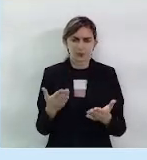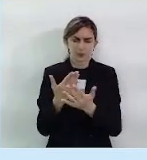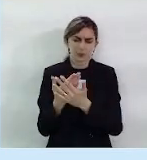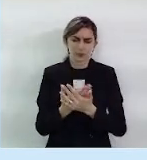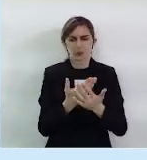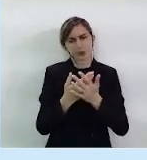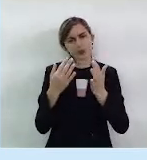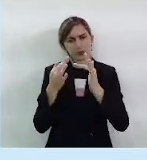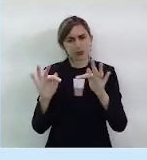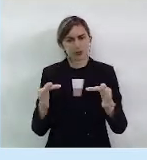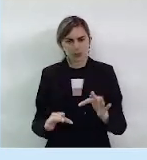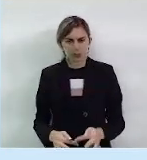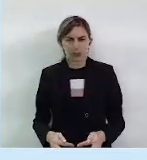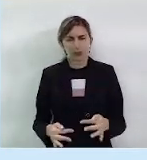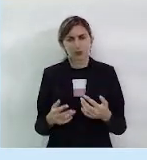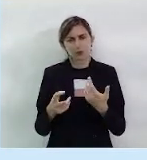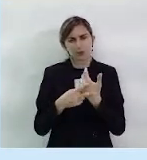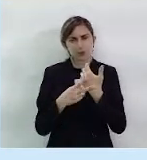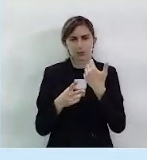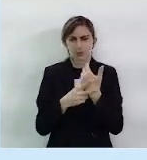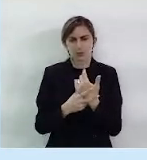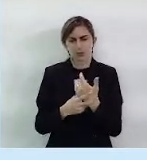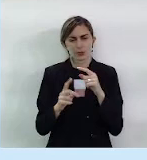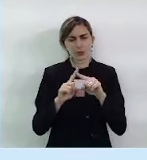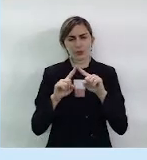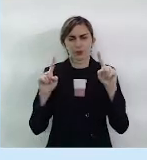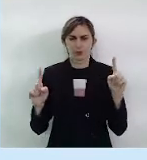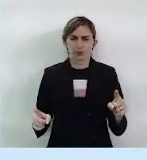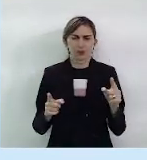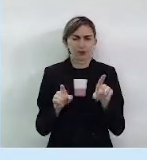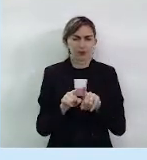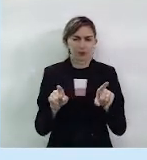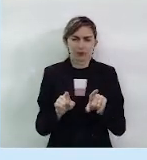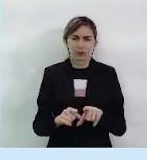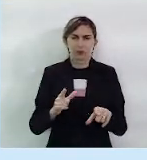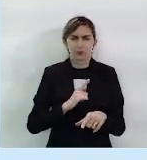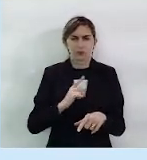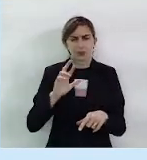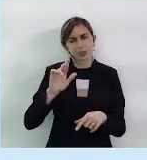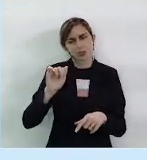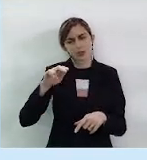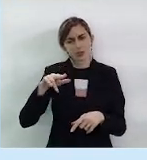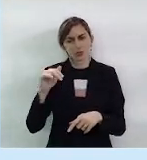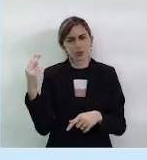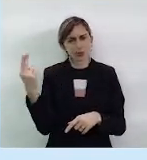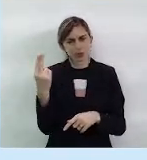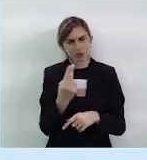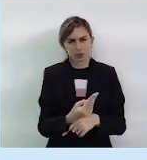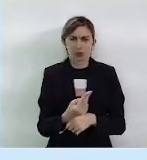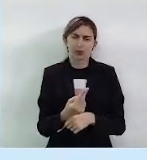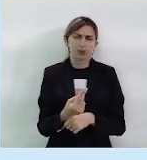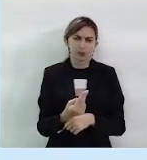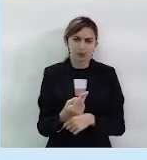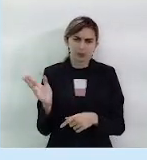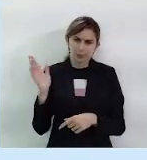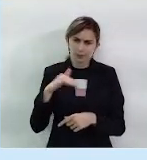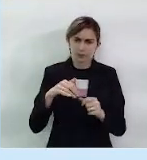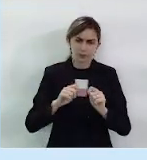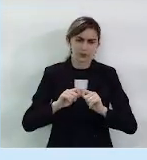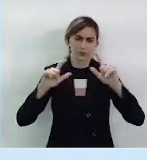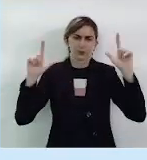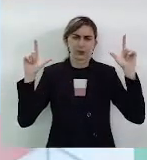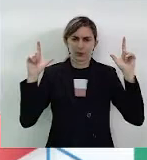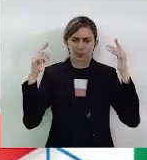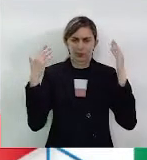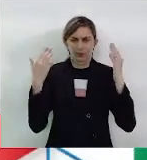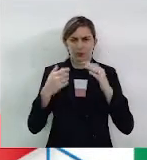da sintaxe de regência verbal, mas também tem a regência nominal. Vamos embora para o slide?